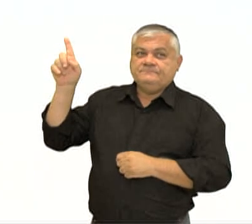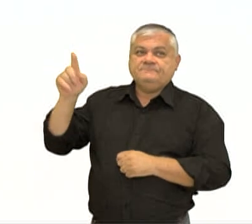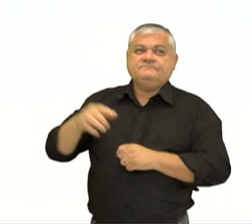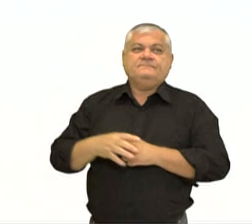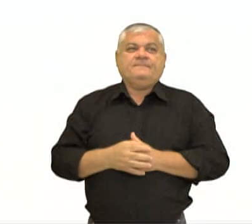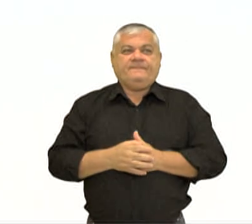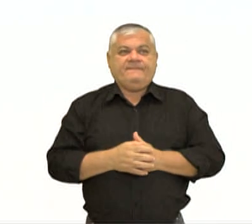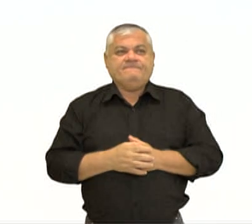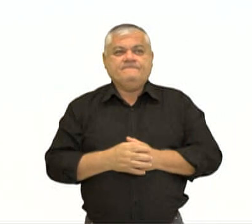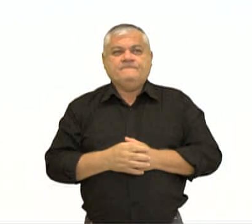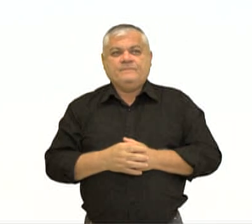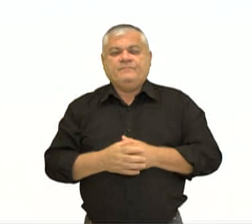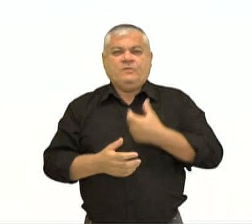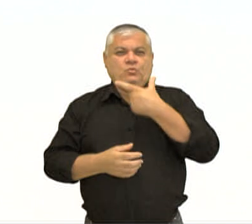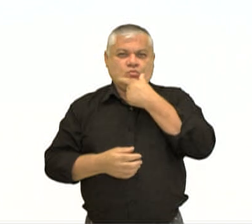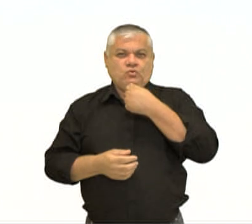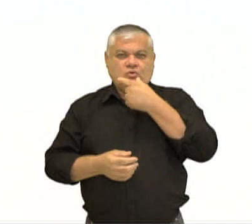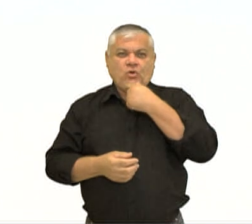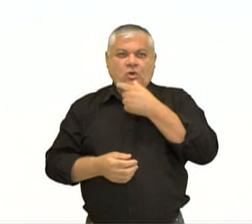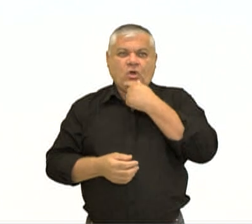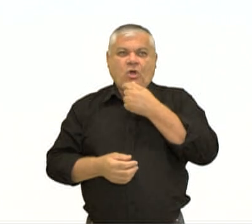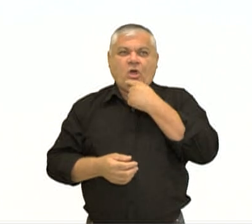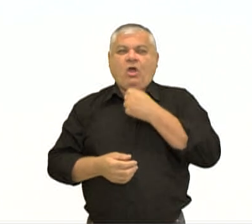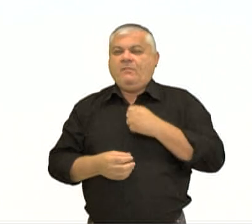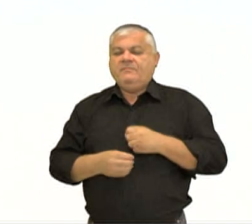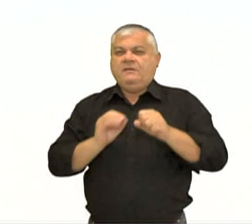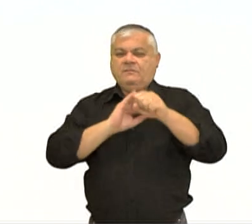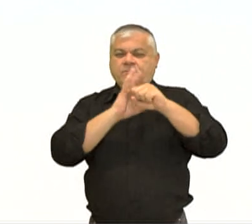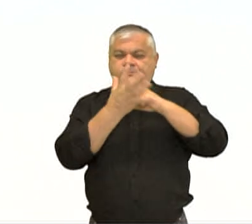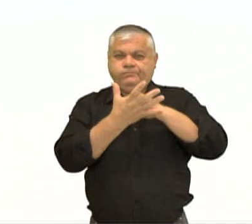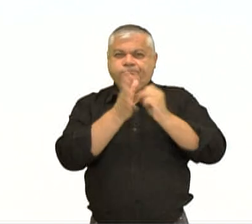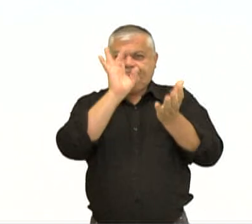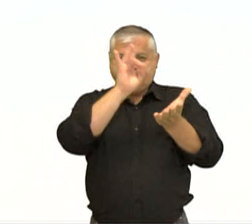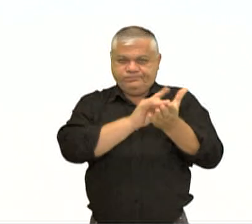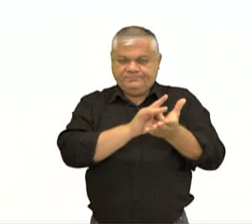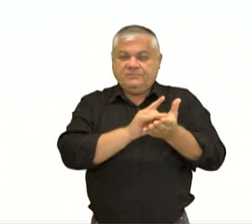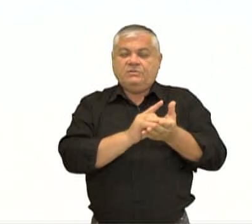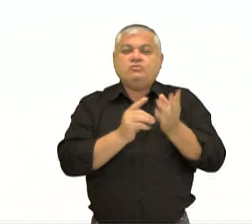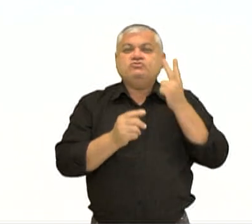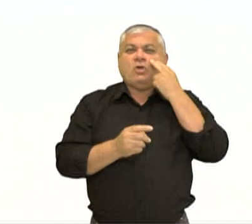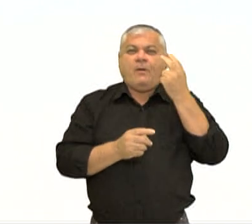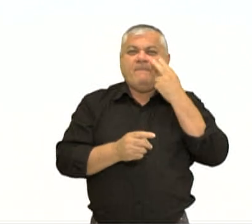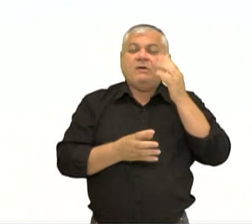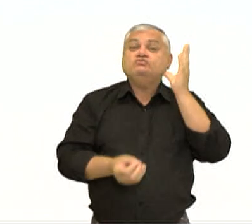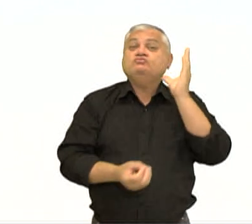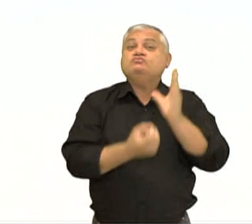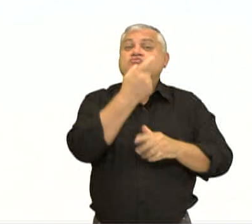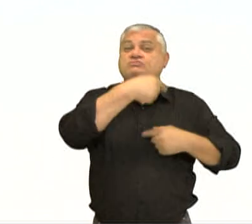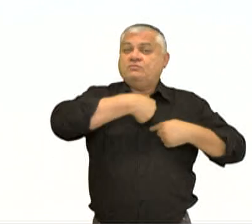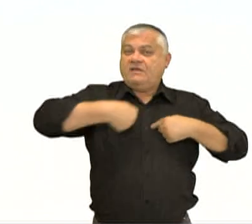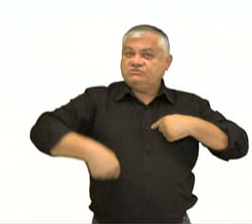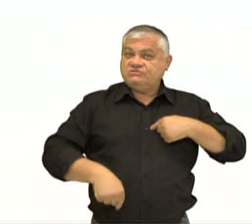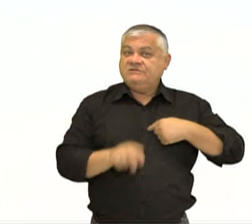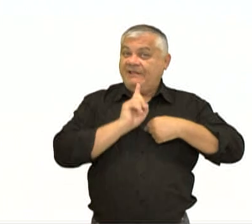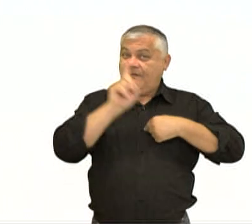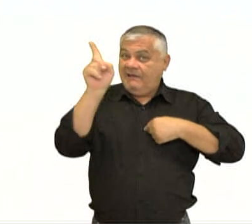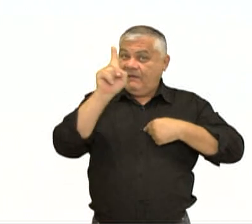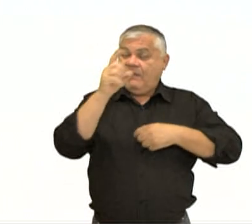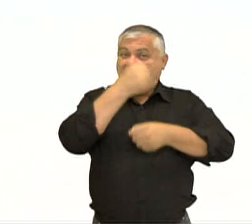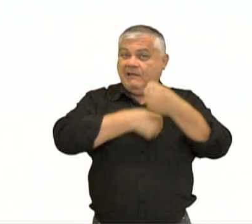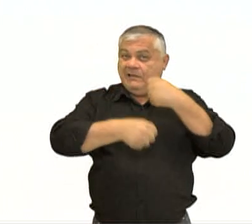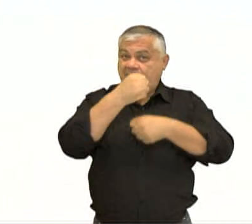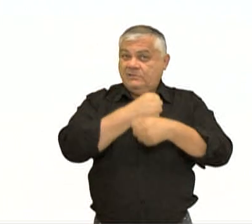isso. Então aqui, né, o vírus SARS-CoV-2 original, o vírus comum que surgiu lá em Wuhan, né, em